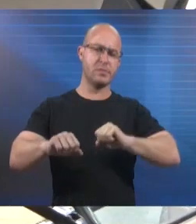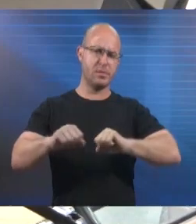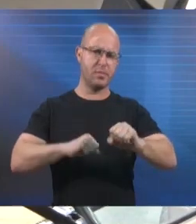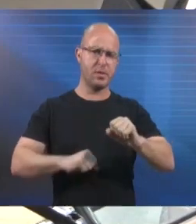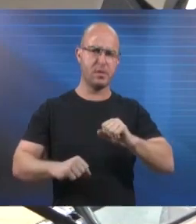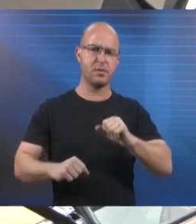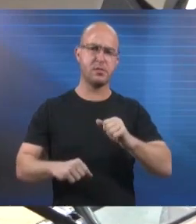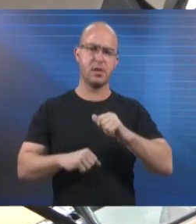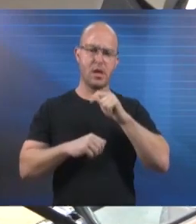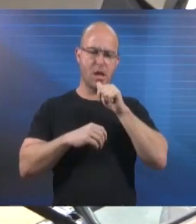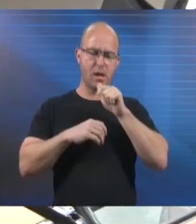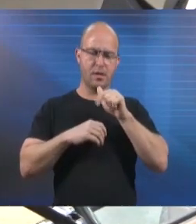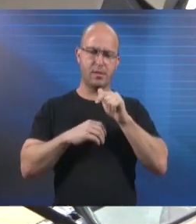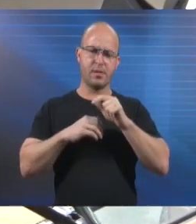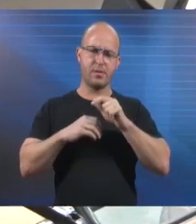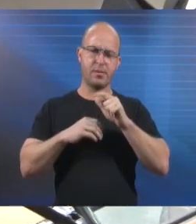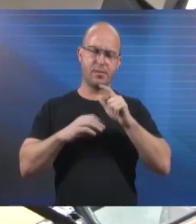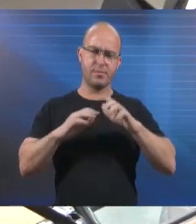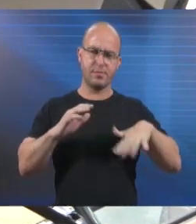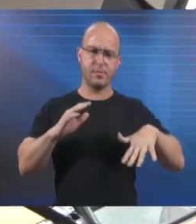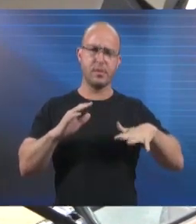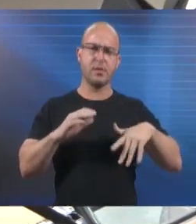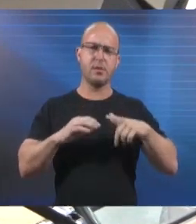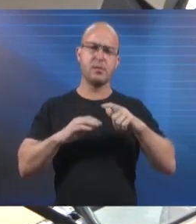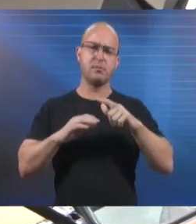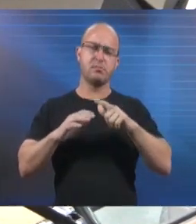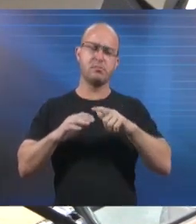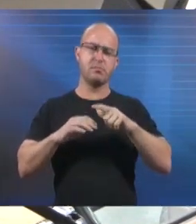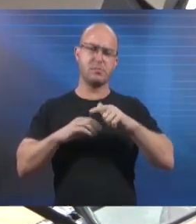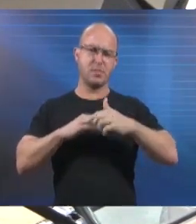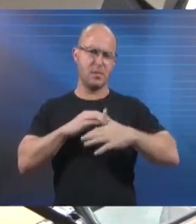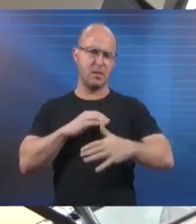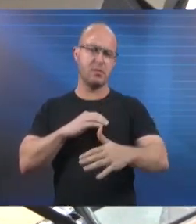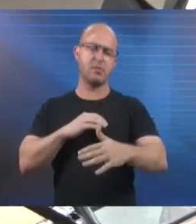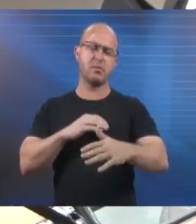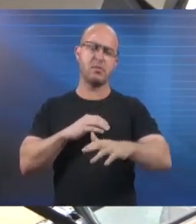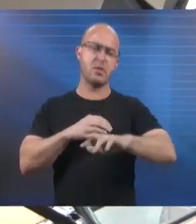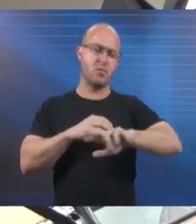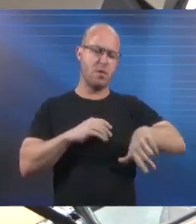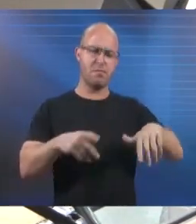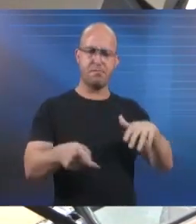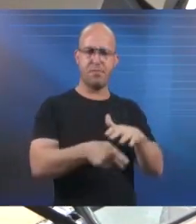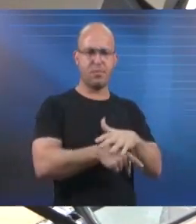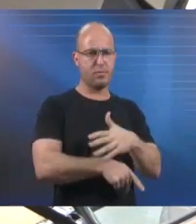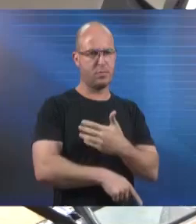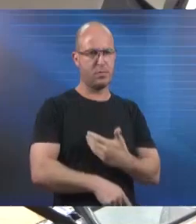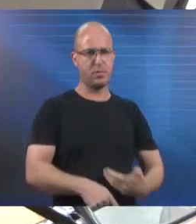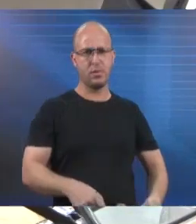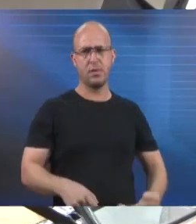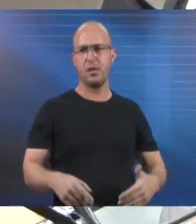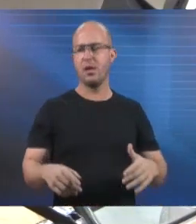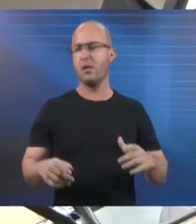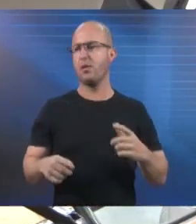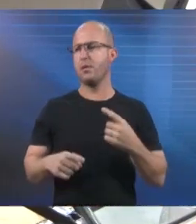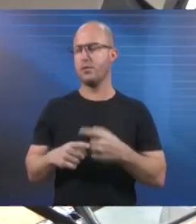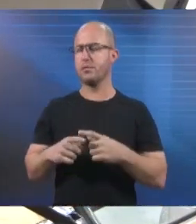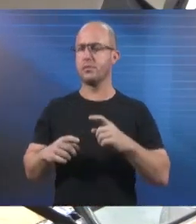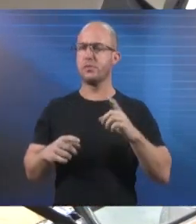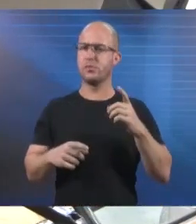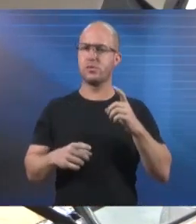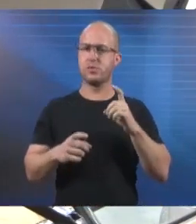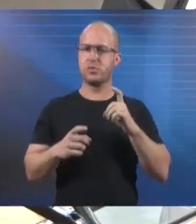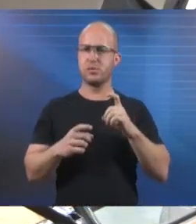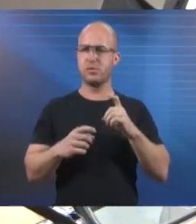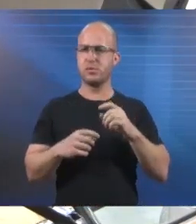a engorda da praia Ponta Negra não é da parte do Governo do Estado até porque isso aqui vem sendo discutido